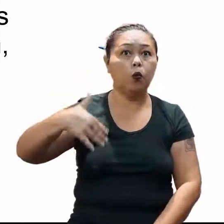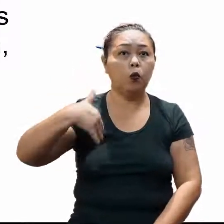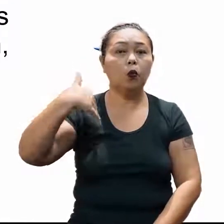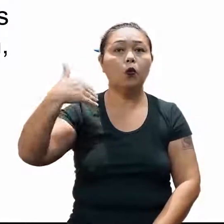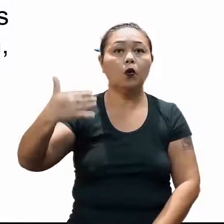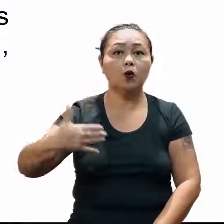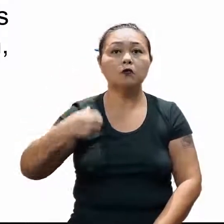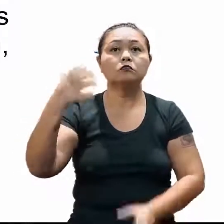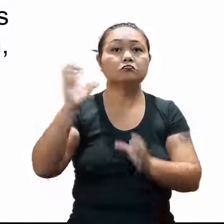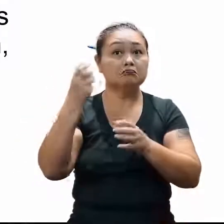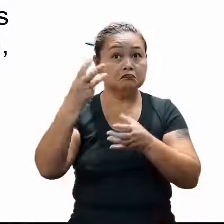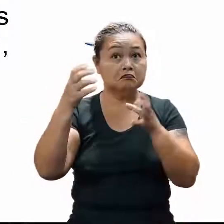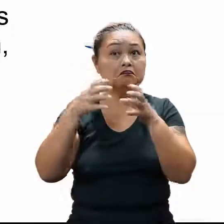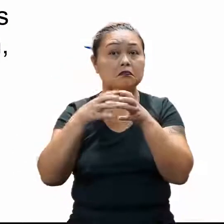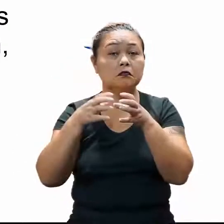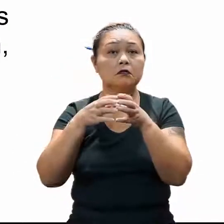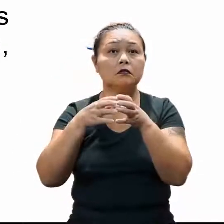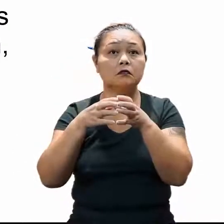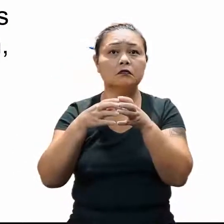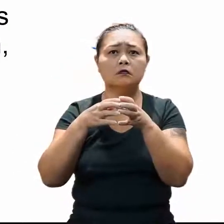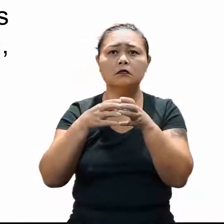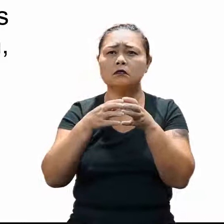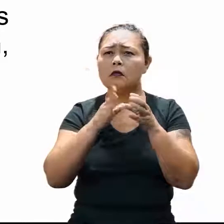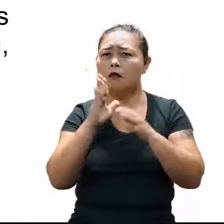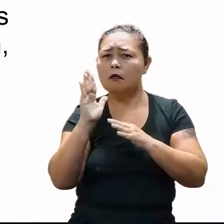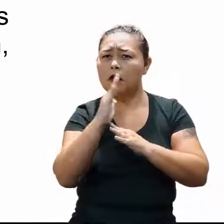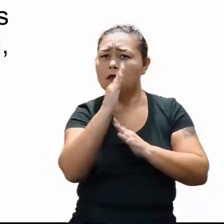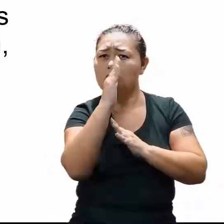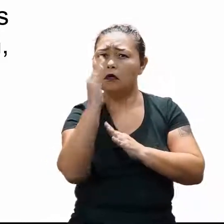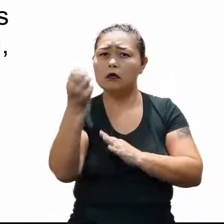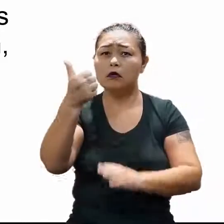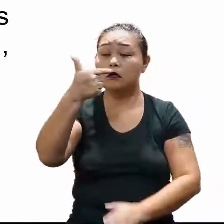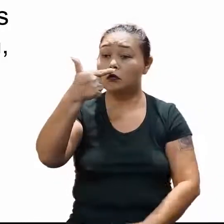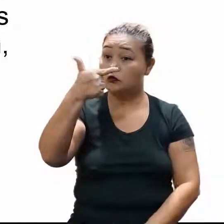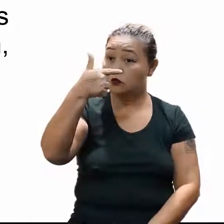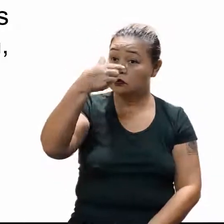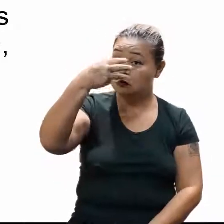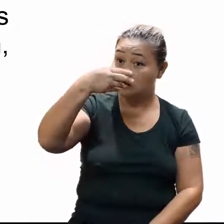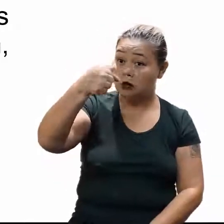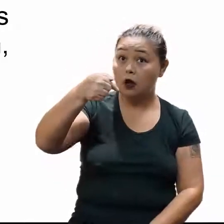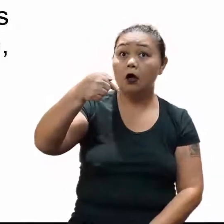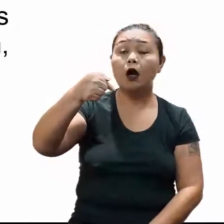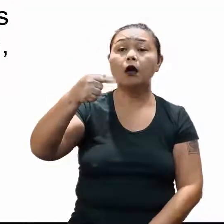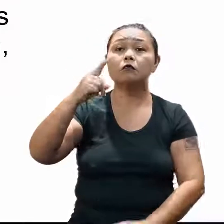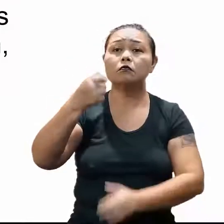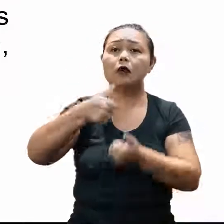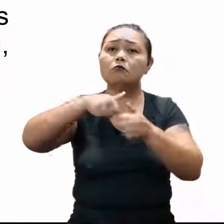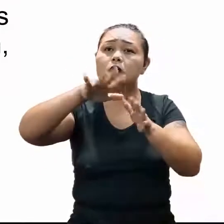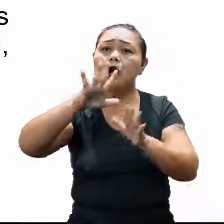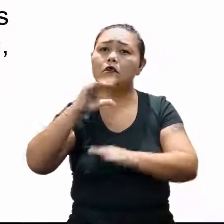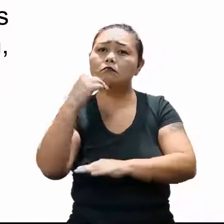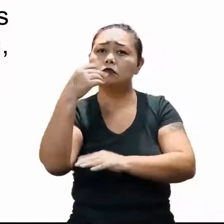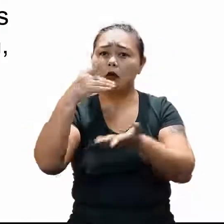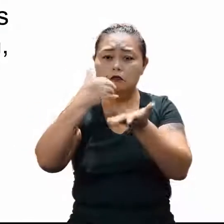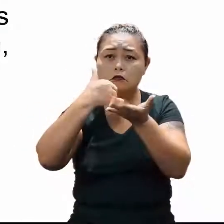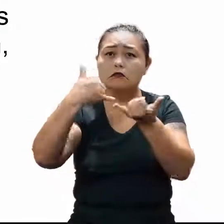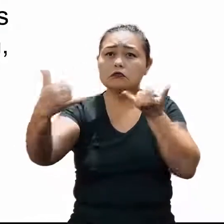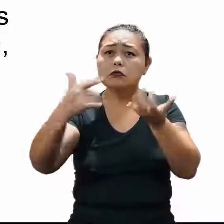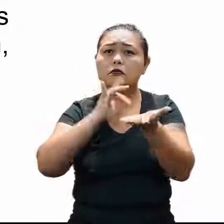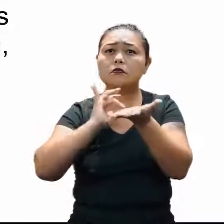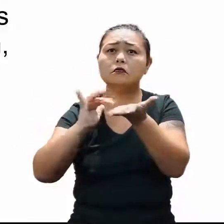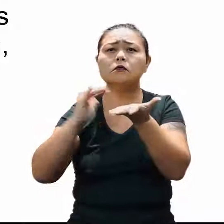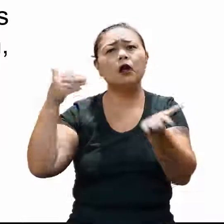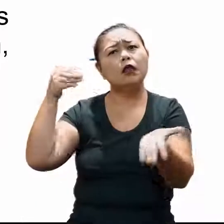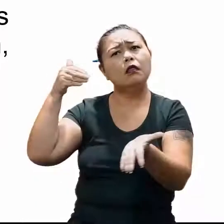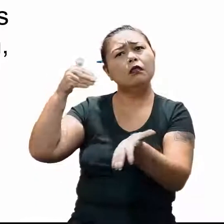Essa terceira expedição aí, fazendo essa picada e tudo, 377 dias, porque a instalação da linha telegráfica ela vai ser até